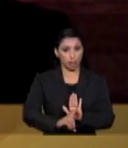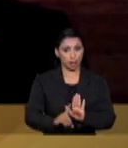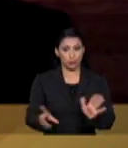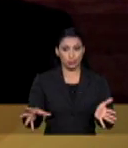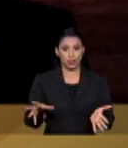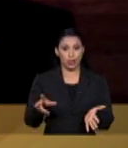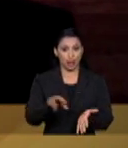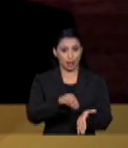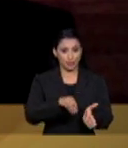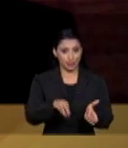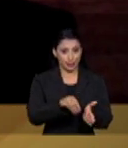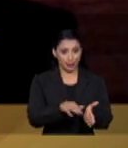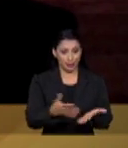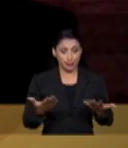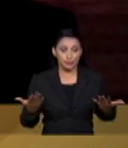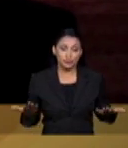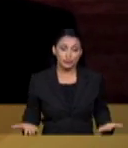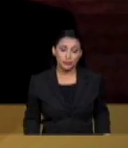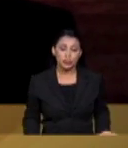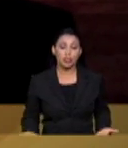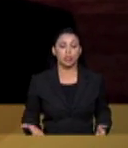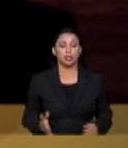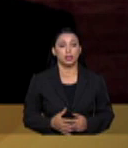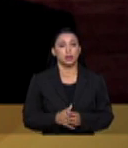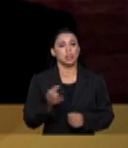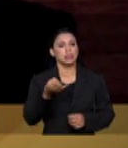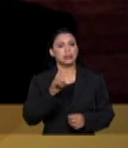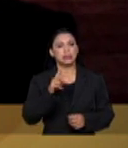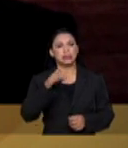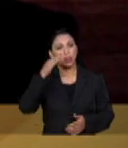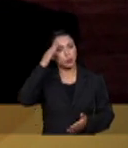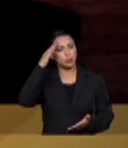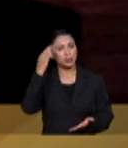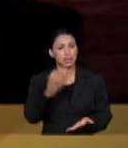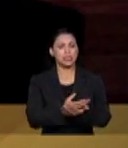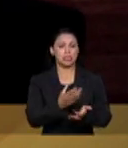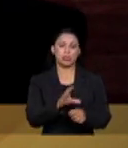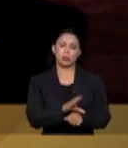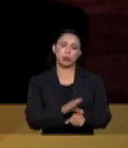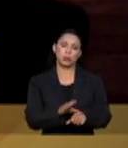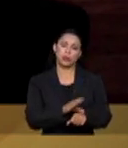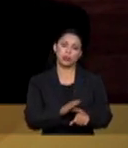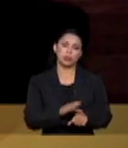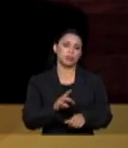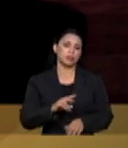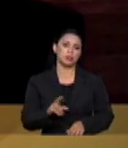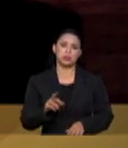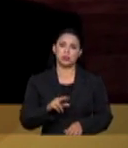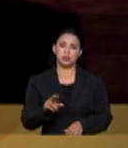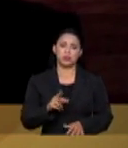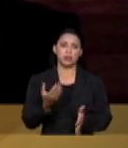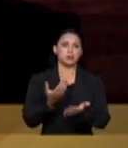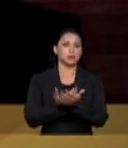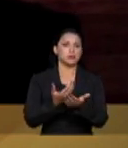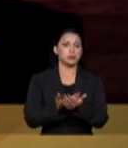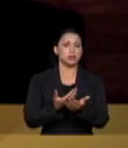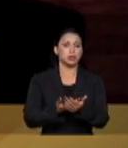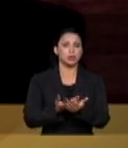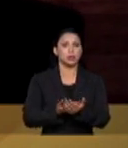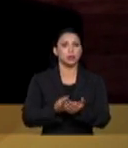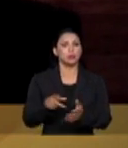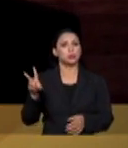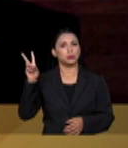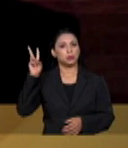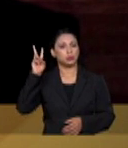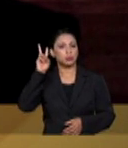Terra logo descumprindo a constituição não são feitos os estudos antropológicos